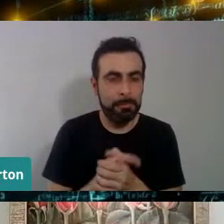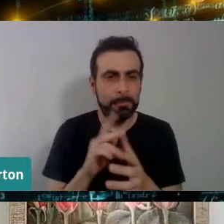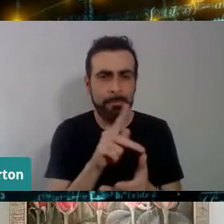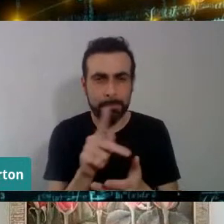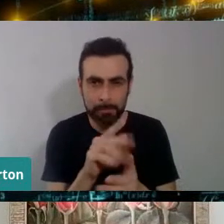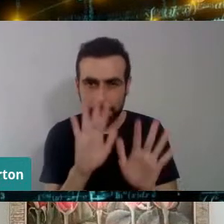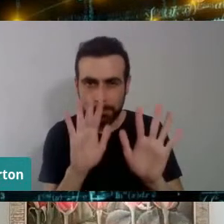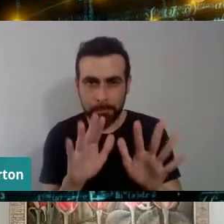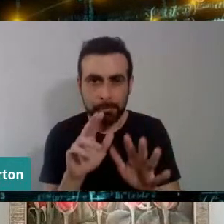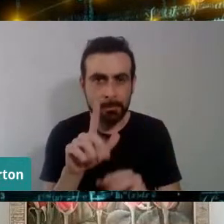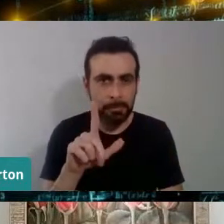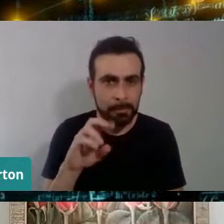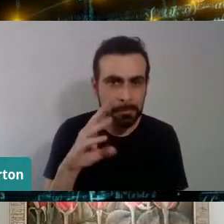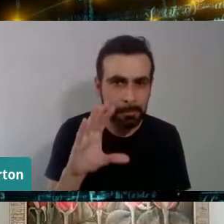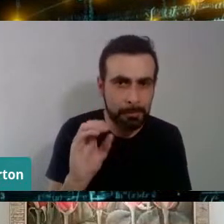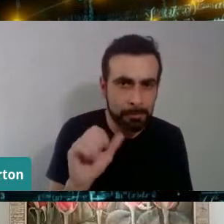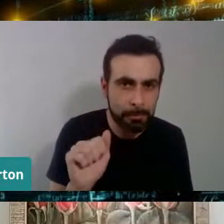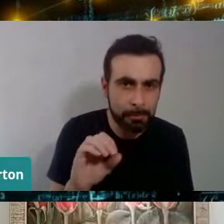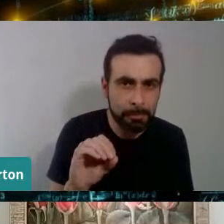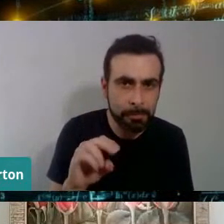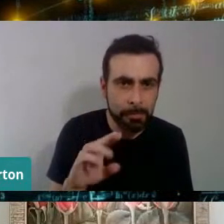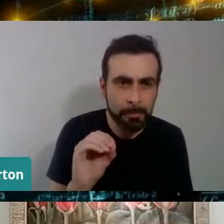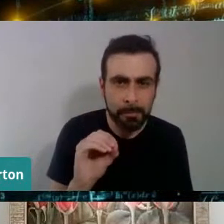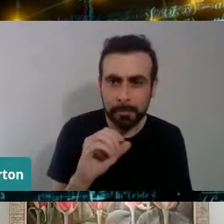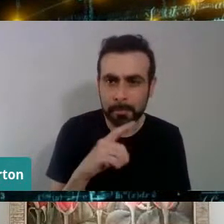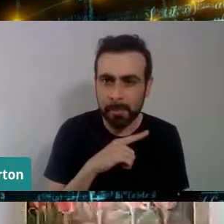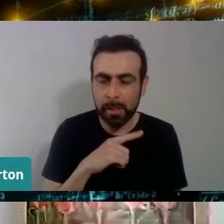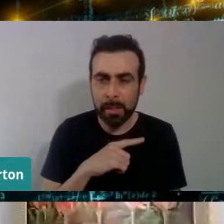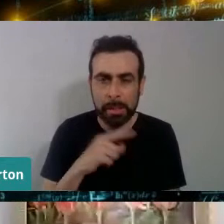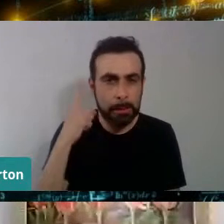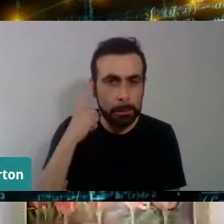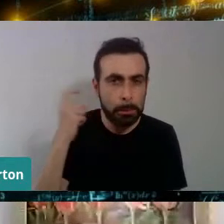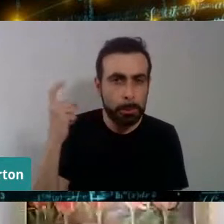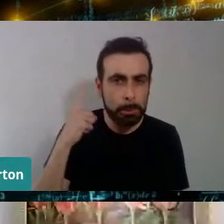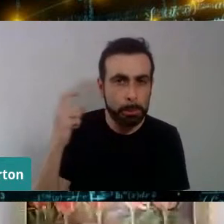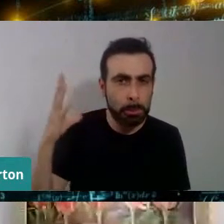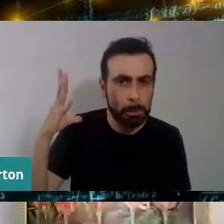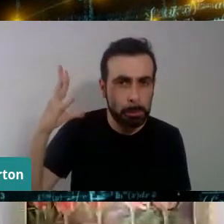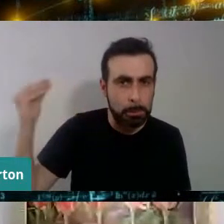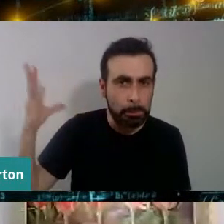Professor Luciano, nós estamos com um eco que está vindo aí da sua sala.